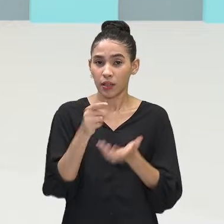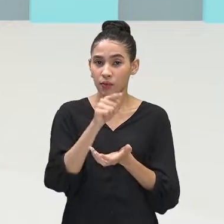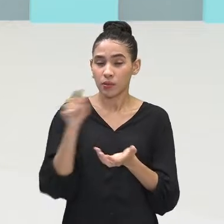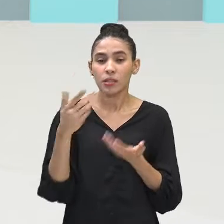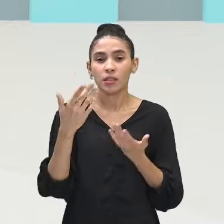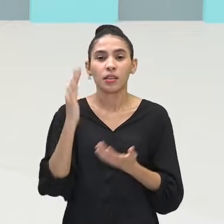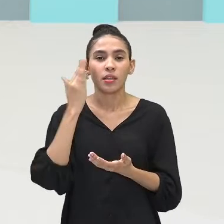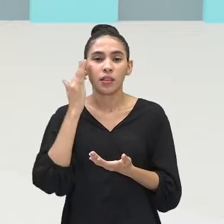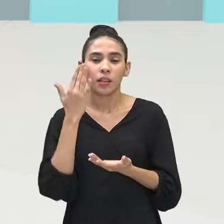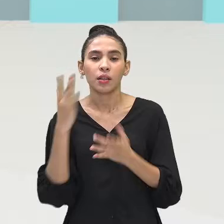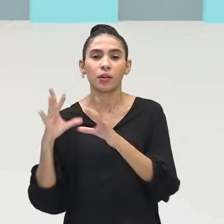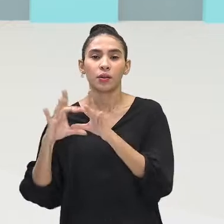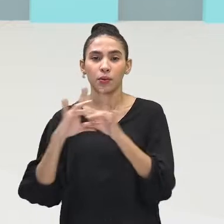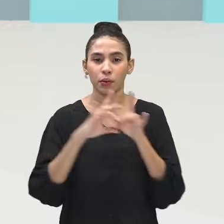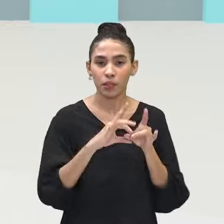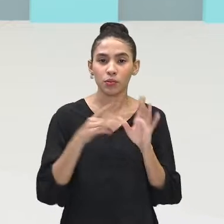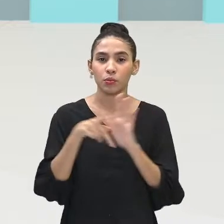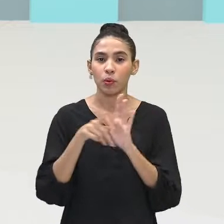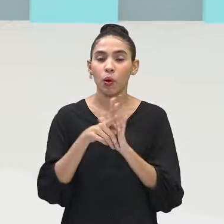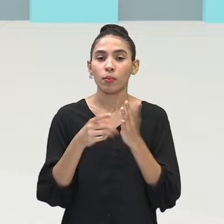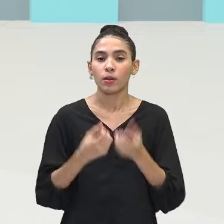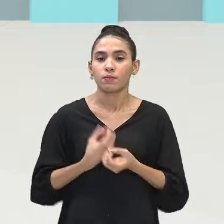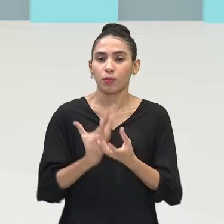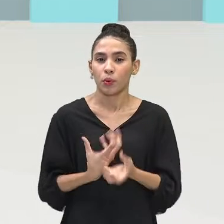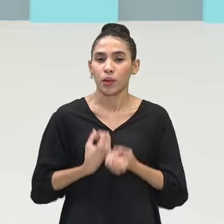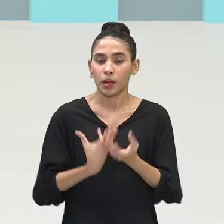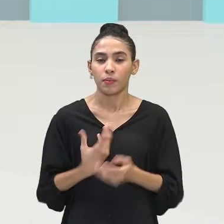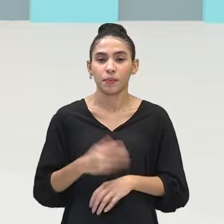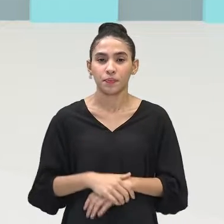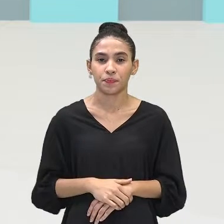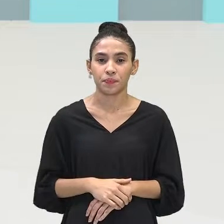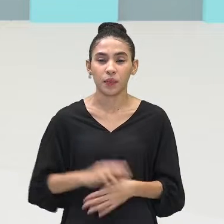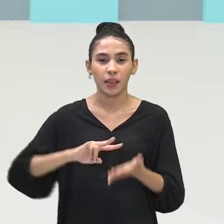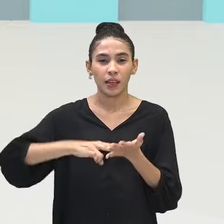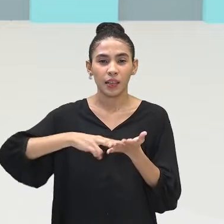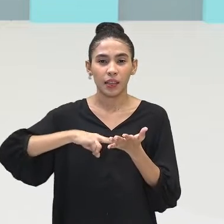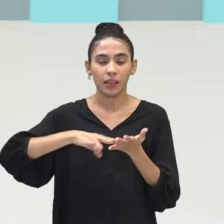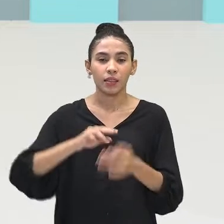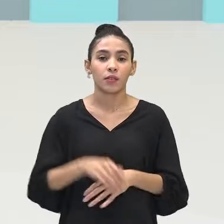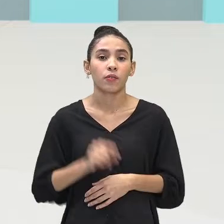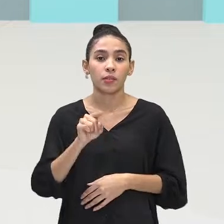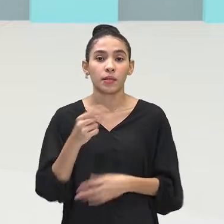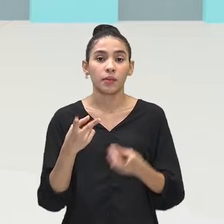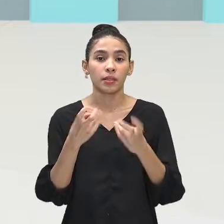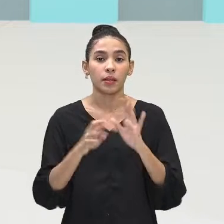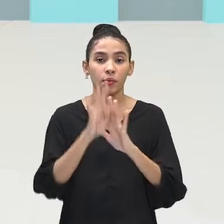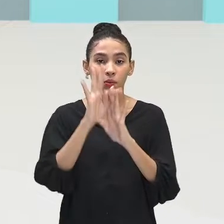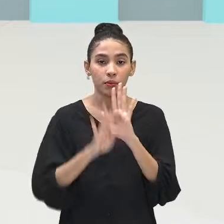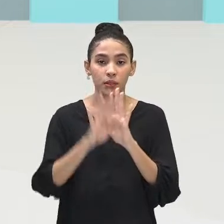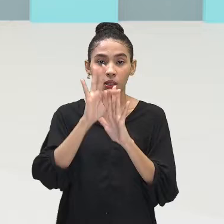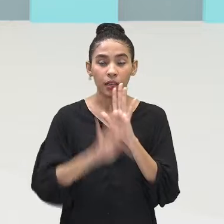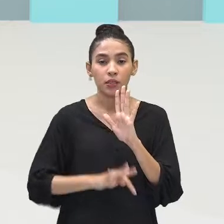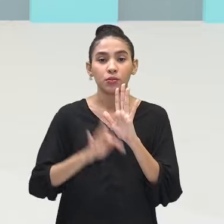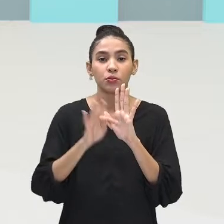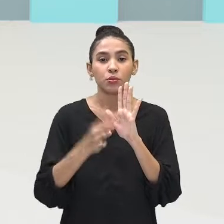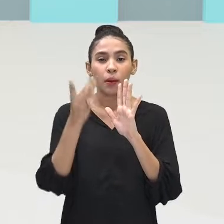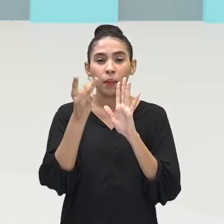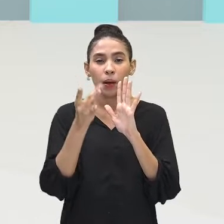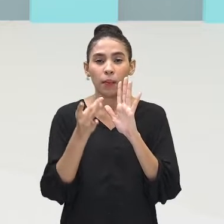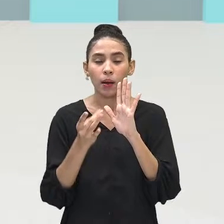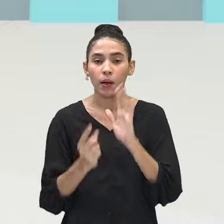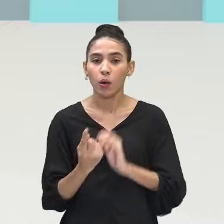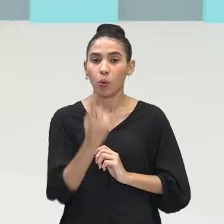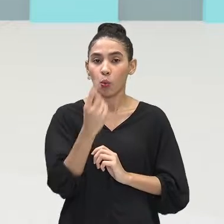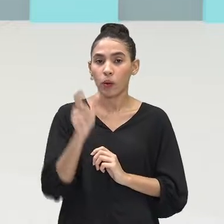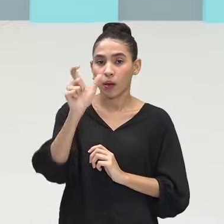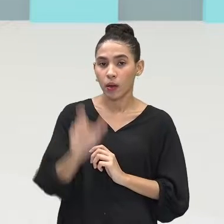o contexto aí desse poema, a interpretação, digamos assim. Perceba que o texto vai falando de uma pessoa, de